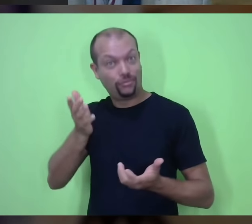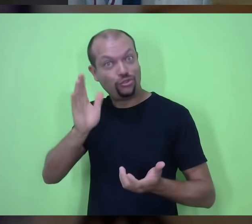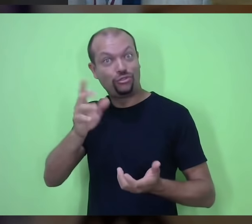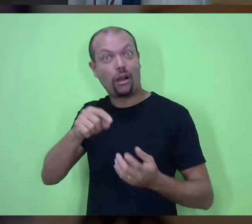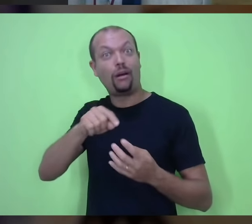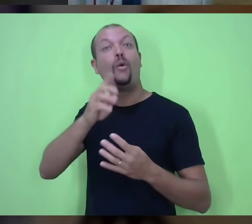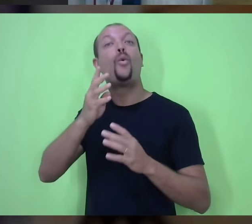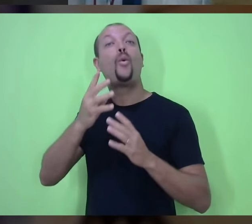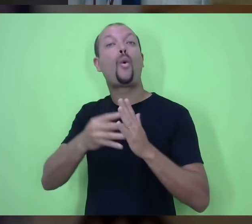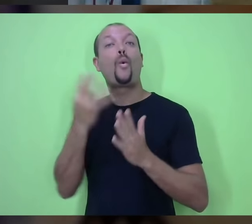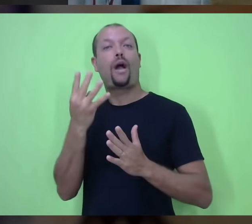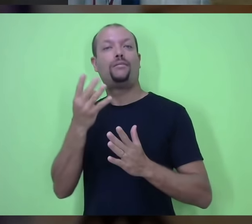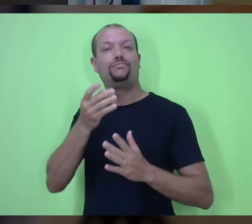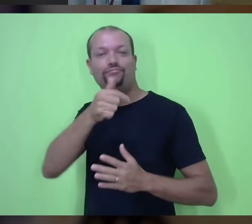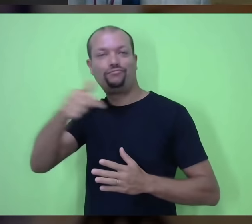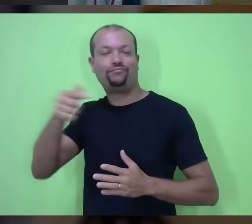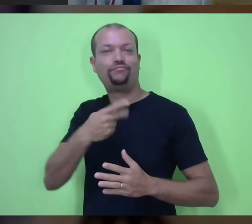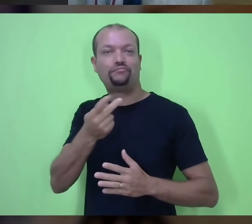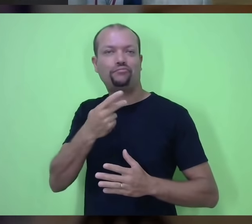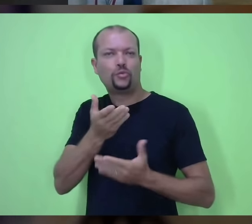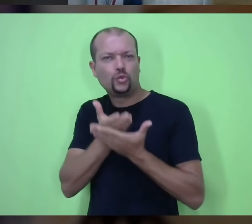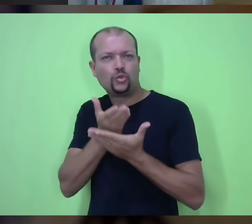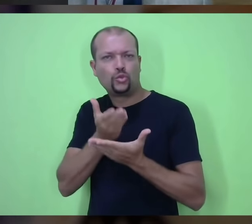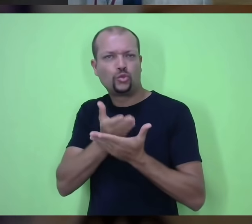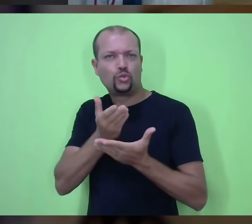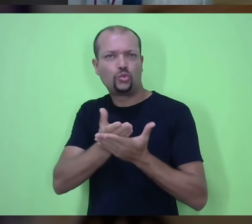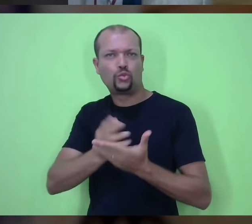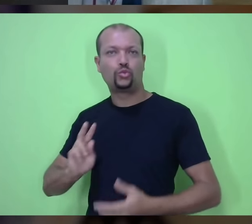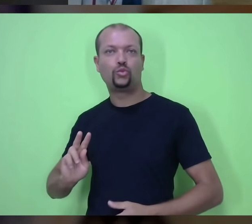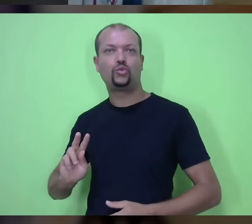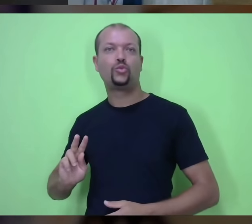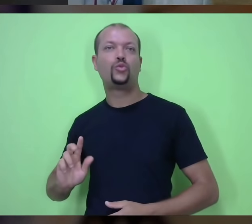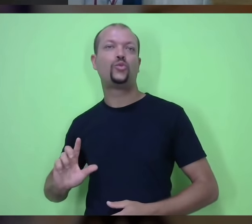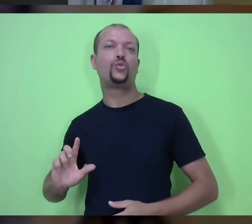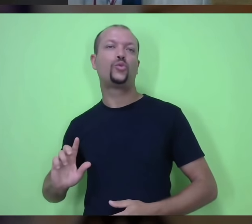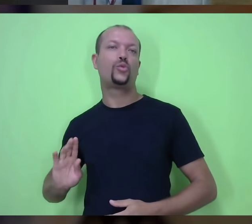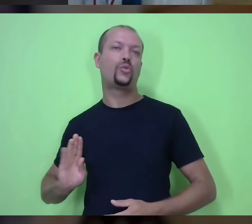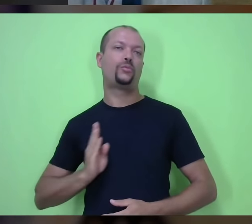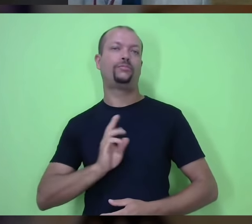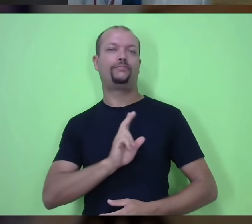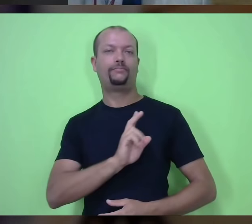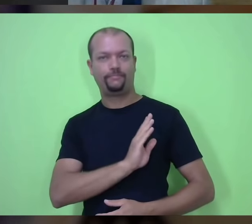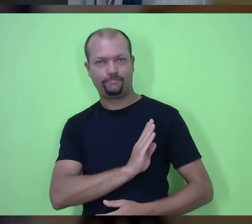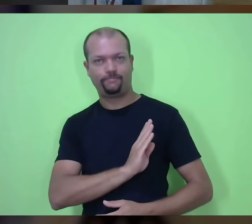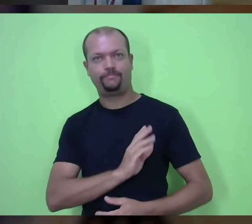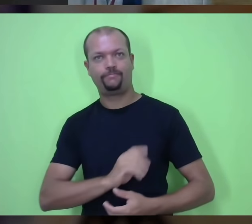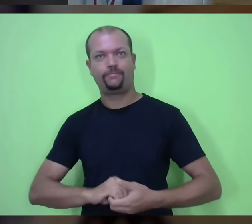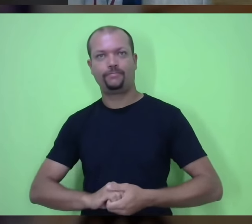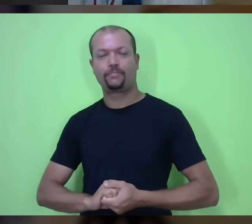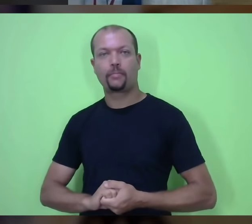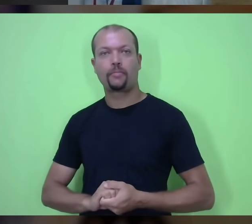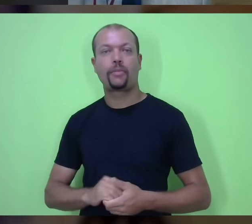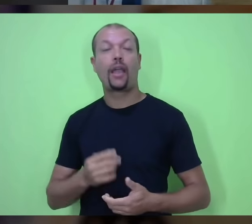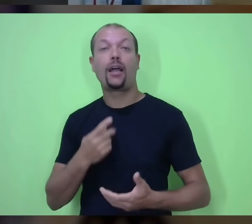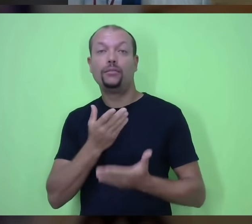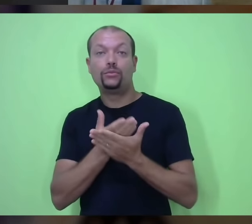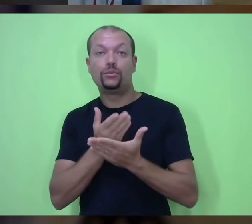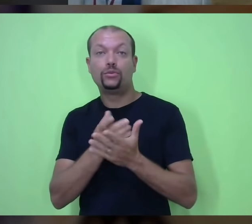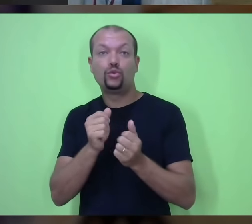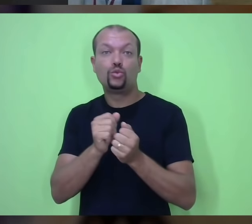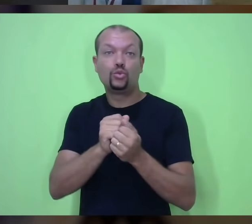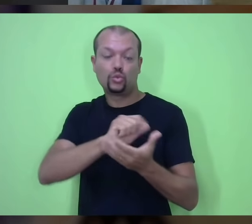quarta semana que estamos juntos para estudar o livro de Hebreus. Temos estudado no nosso